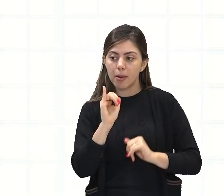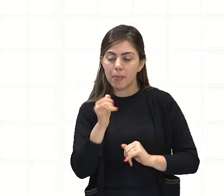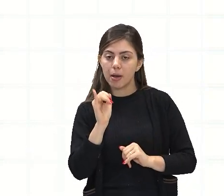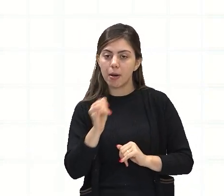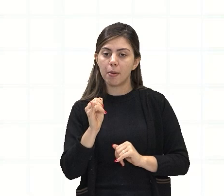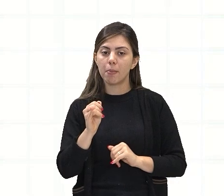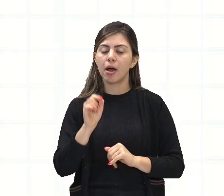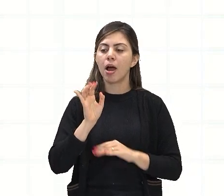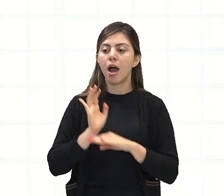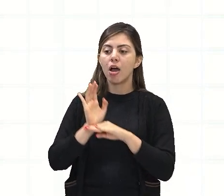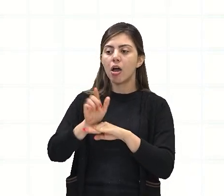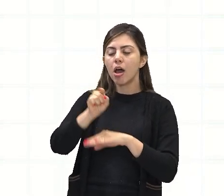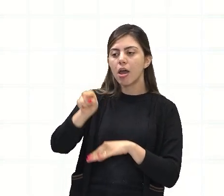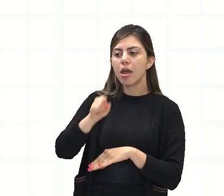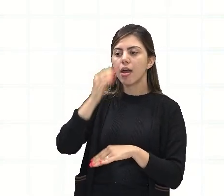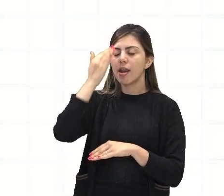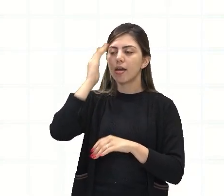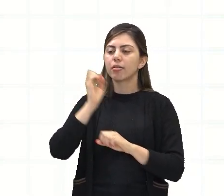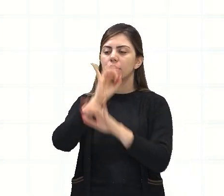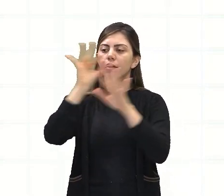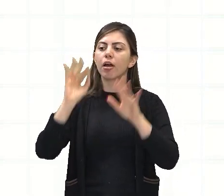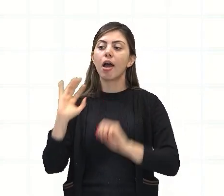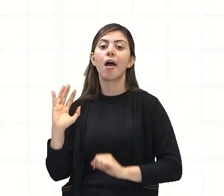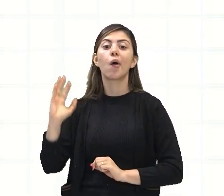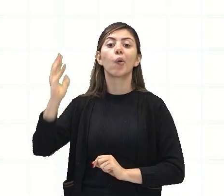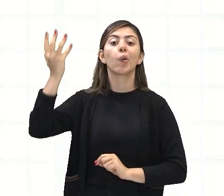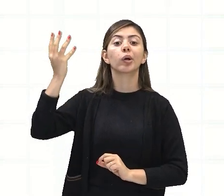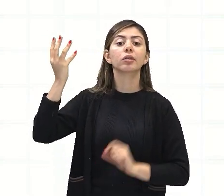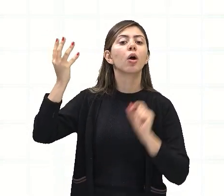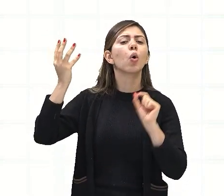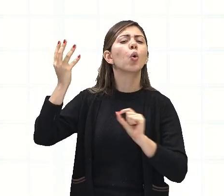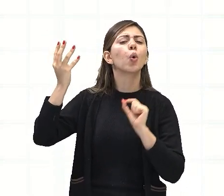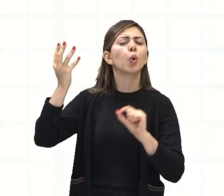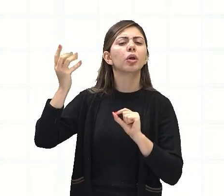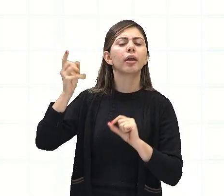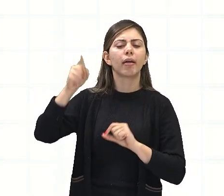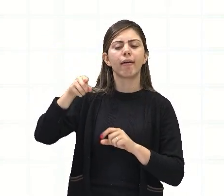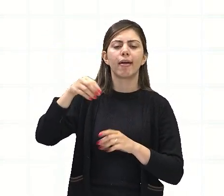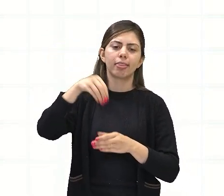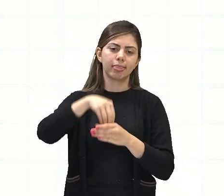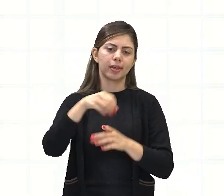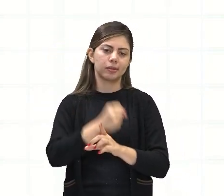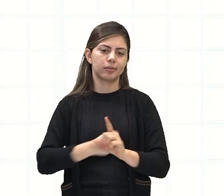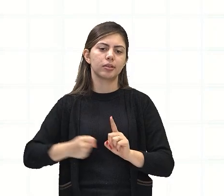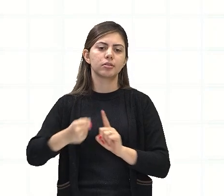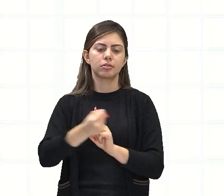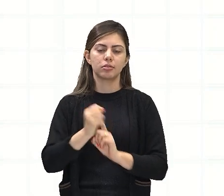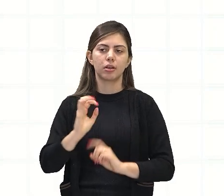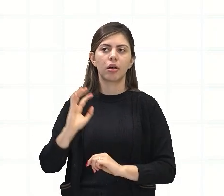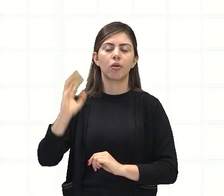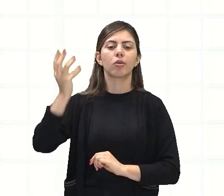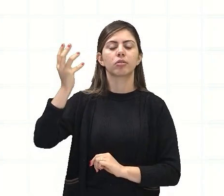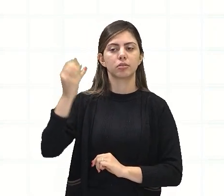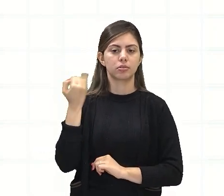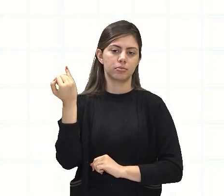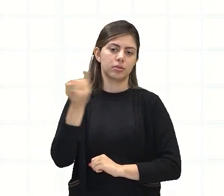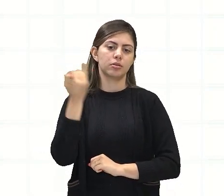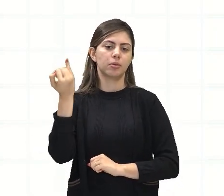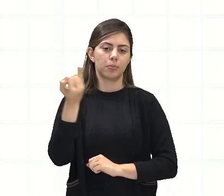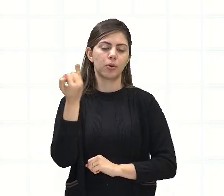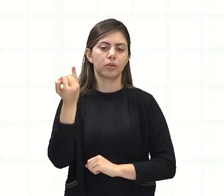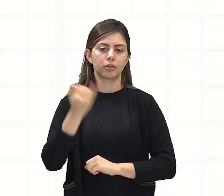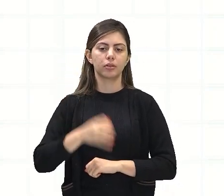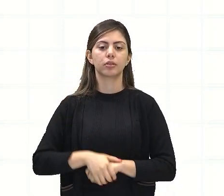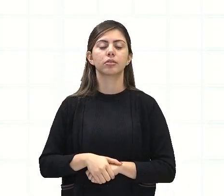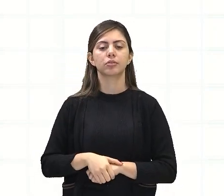maneira ágil, rápida, sobre o quê? Sobre acontecimentos significativos e